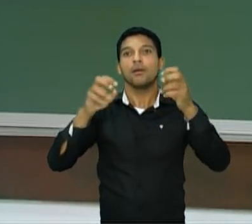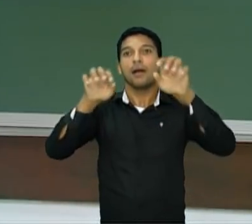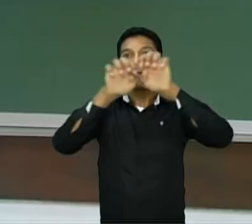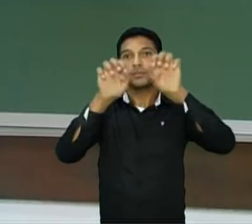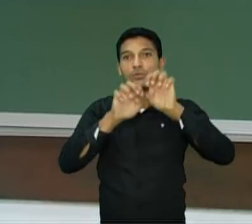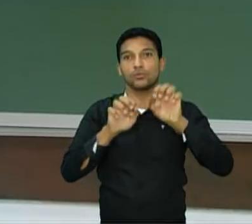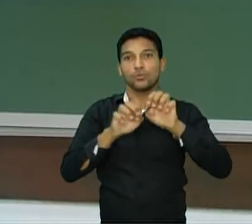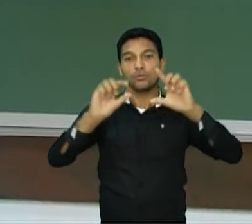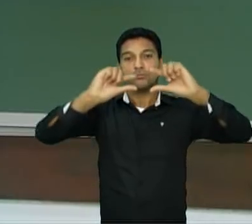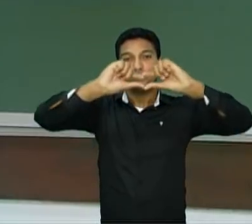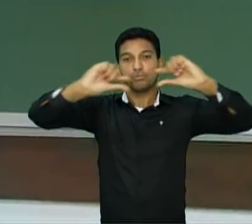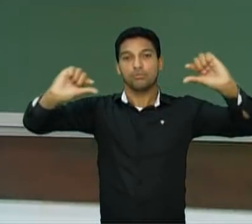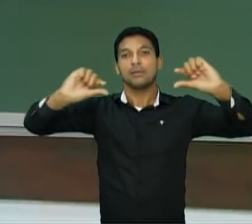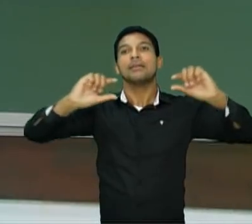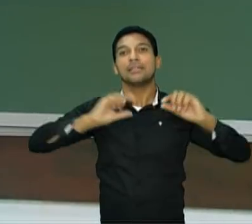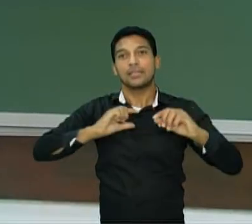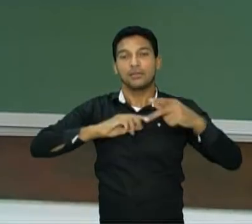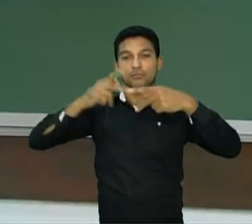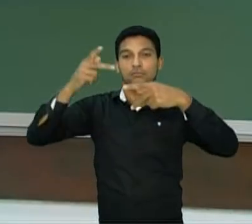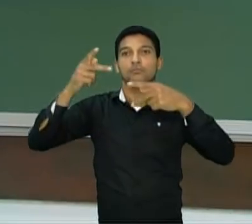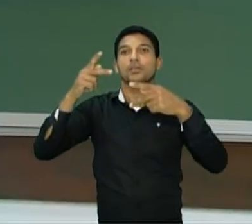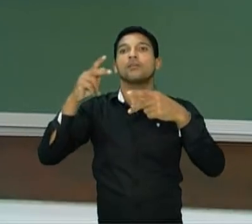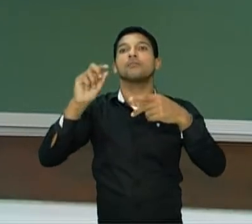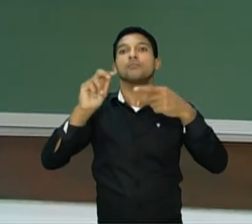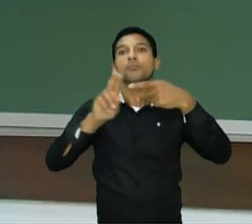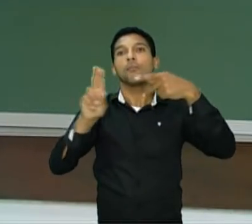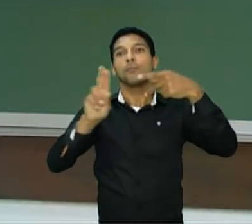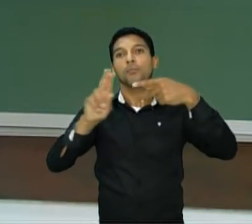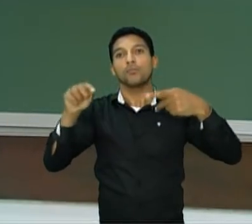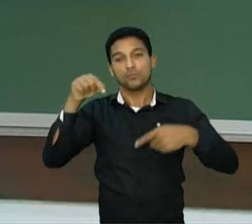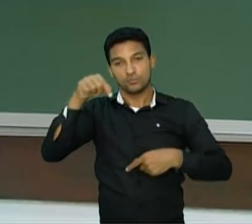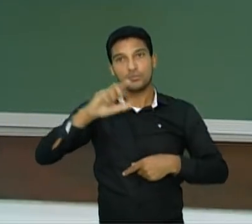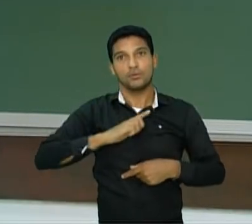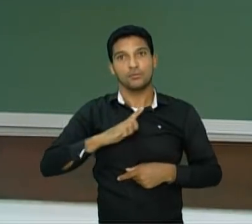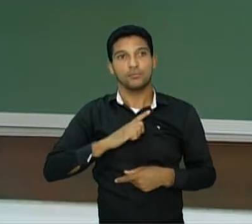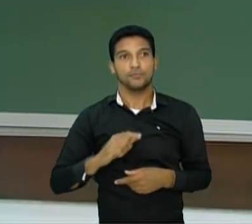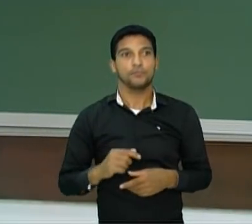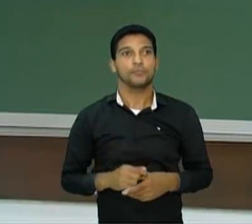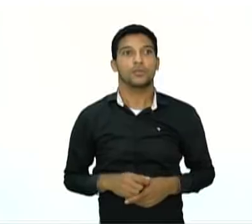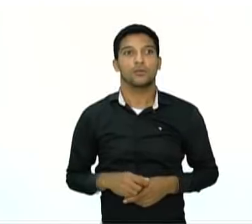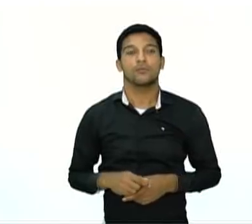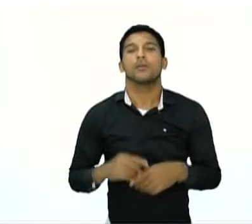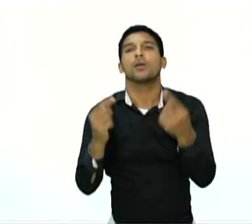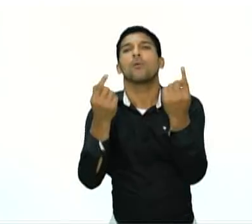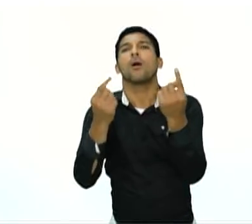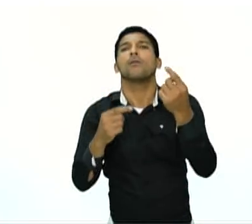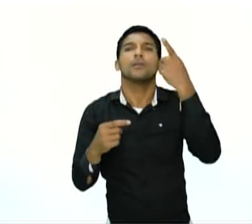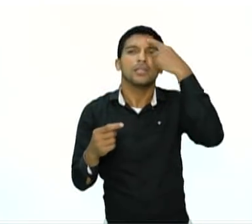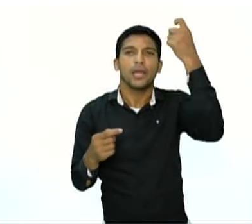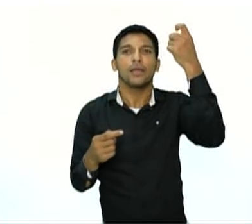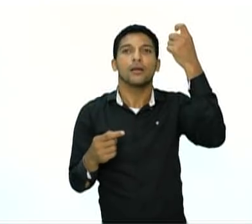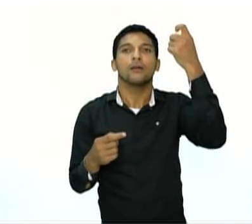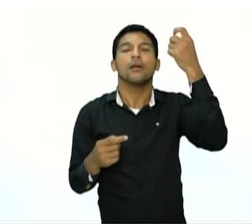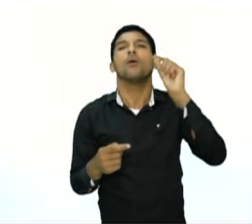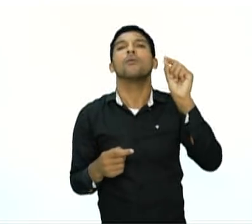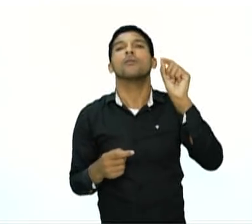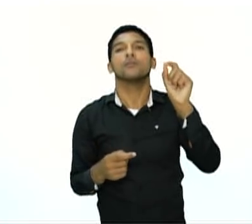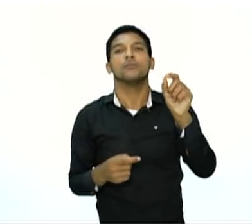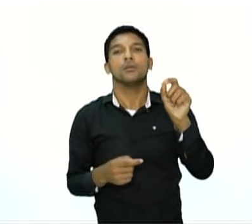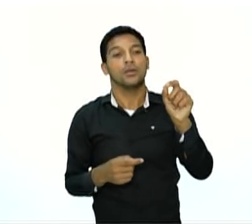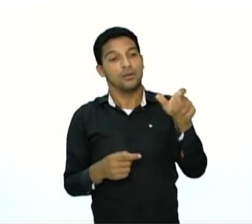um pronome normalmente. Então, vamos ver. A ideia, qual é a ideia? Que os alunos pesquisem. Essa é a